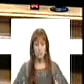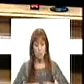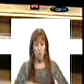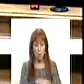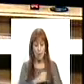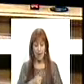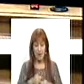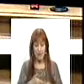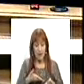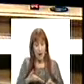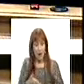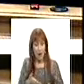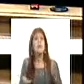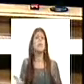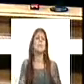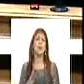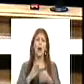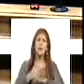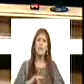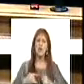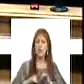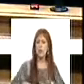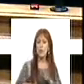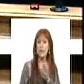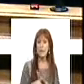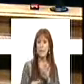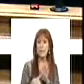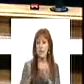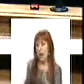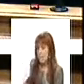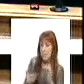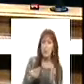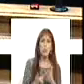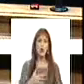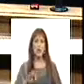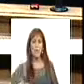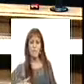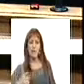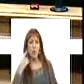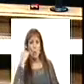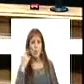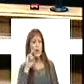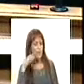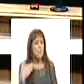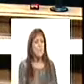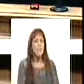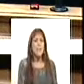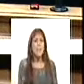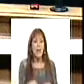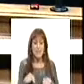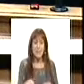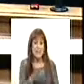Procriação Medicamente Assistida e, através da iniciativa legislativa proposta, os Verdes procuram garantir